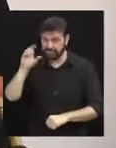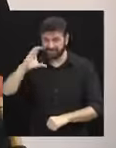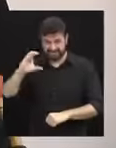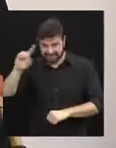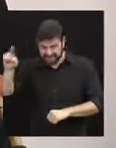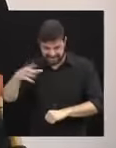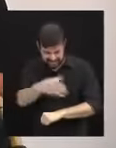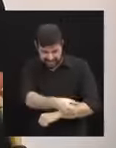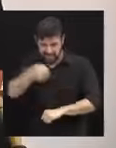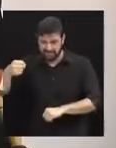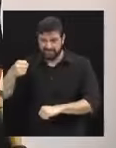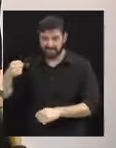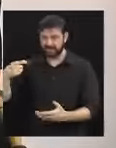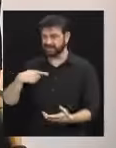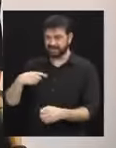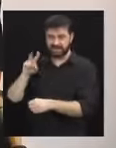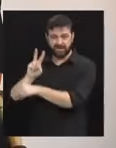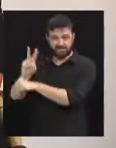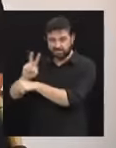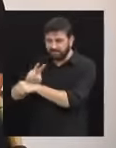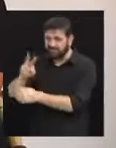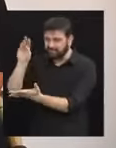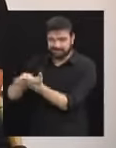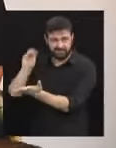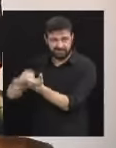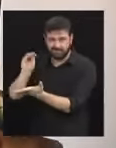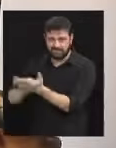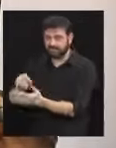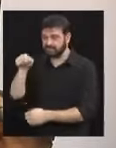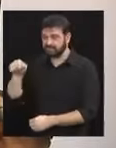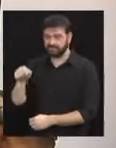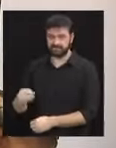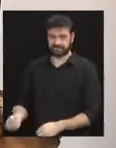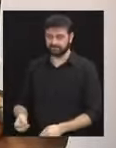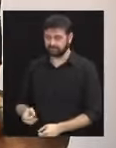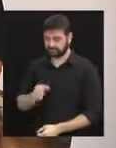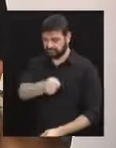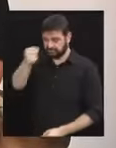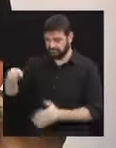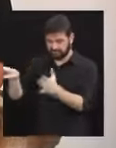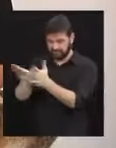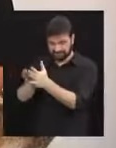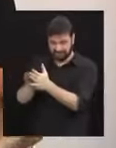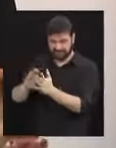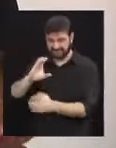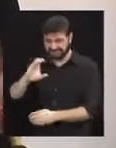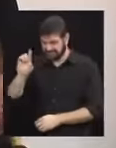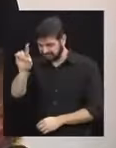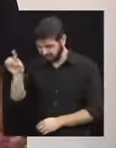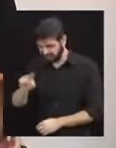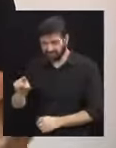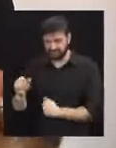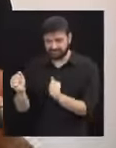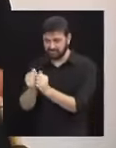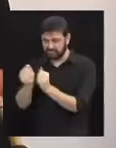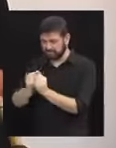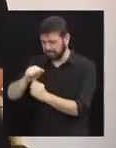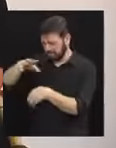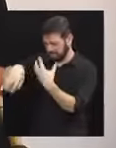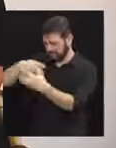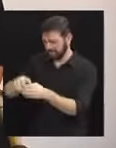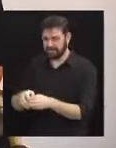de zoonoses, onde não tem os cuidados necessários, né? Ele entra lá, ele vai ser inserido em outros animais,